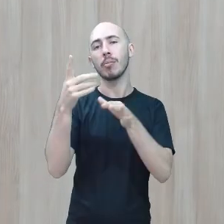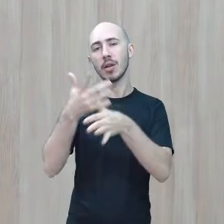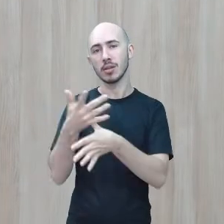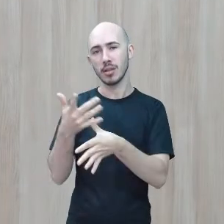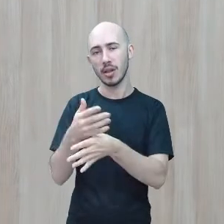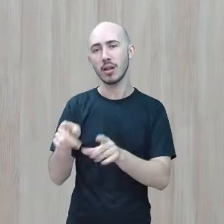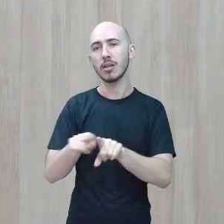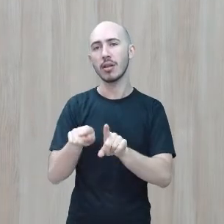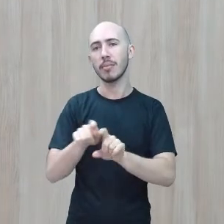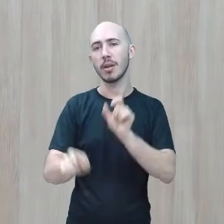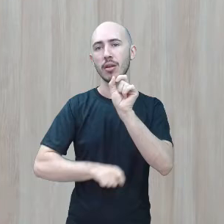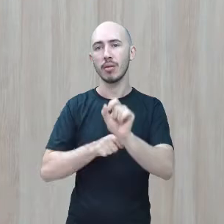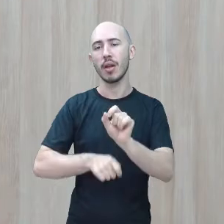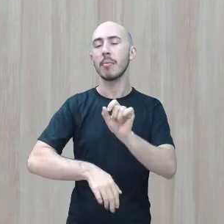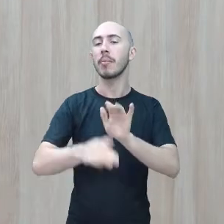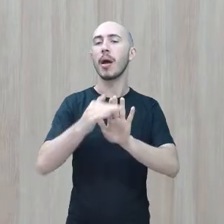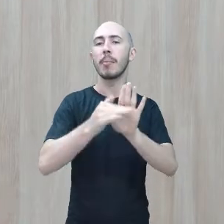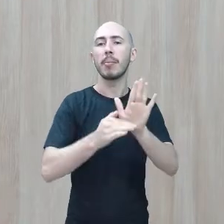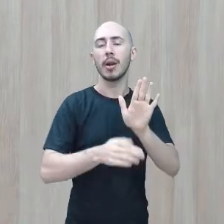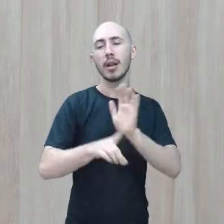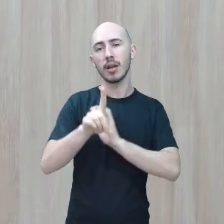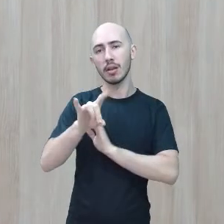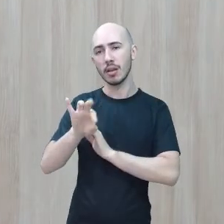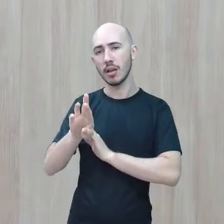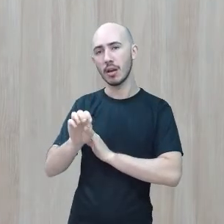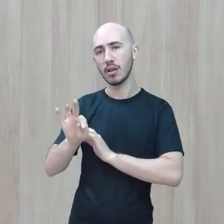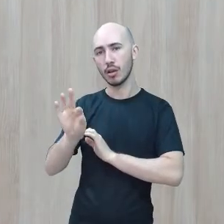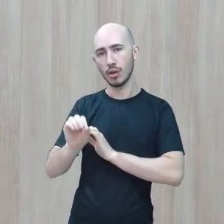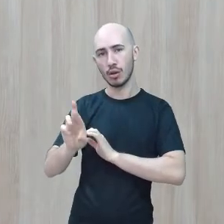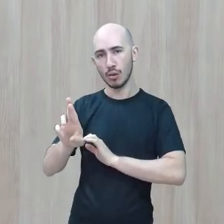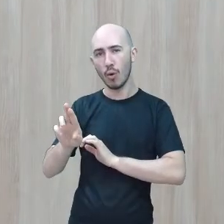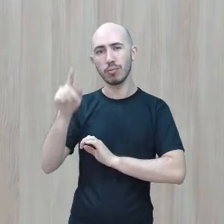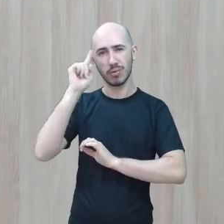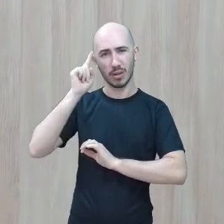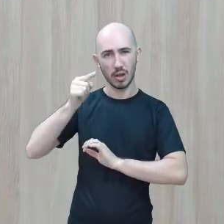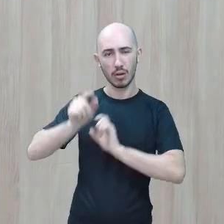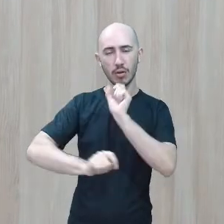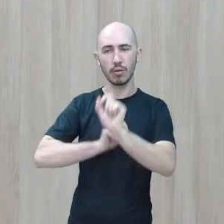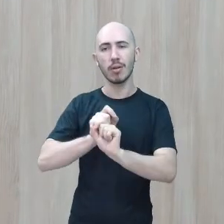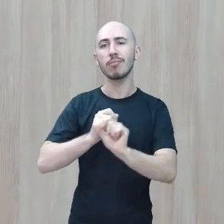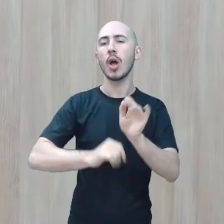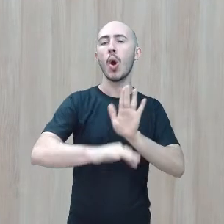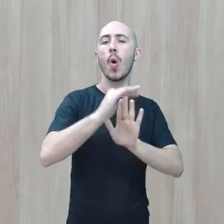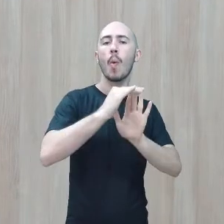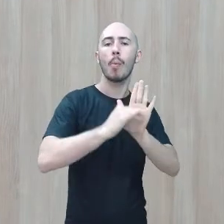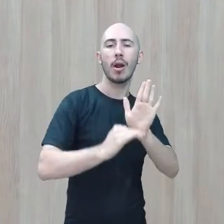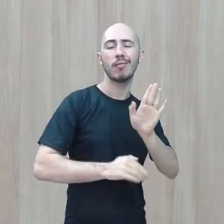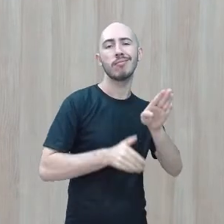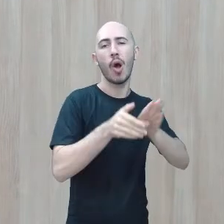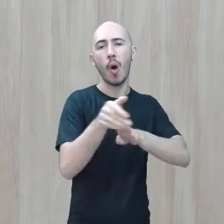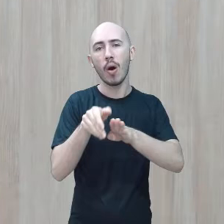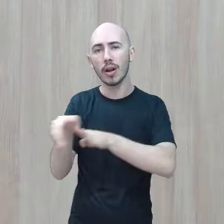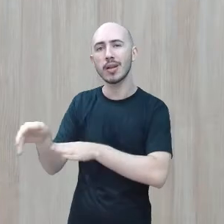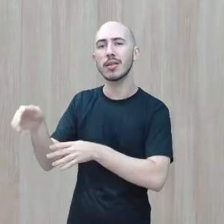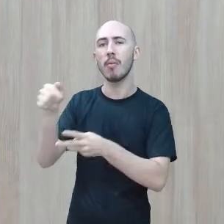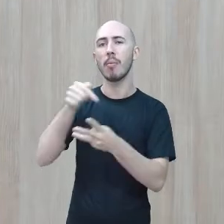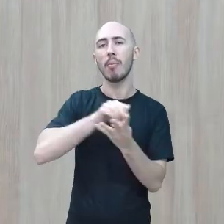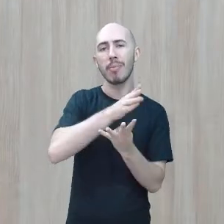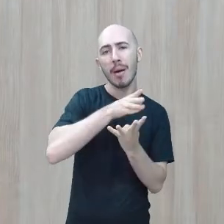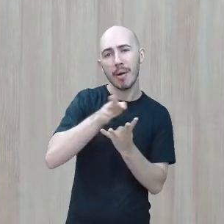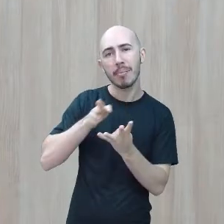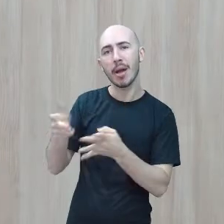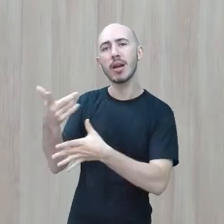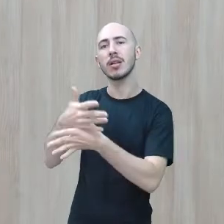diretor. Hoje, na nossa aula, a gente vai se atentar, né, vai focar na questão do plano diretor da cidade do Recife, né? A